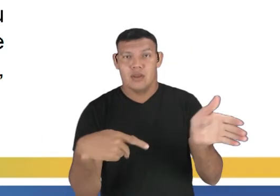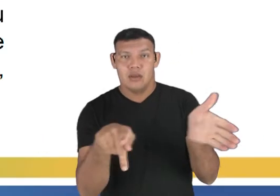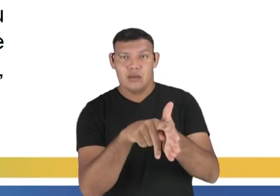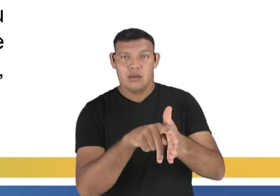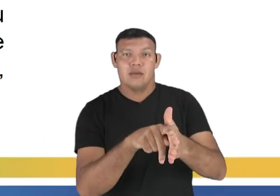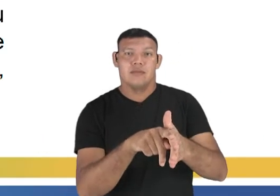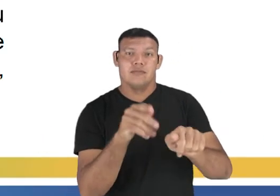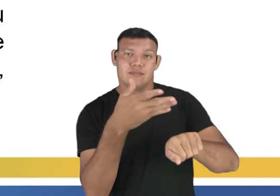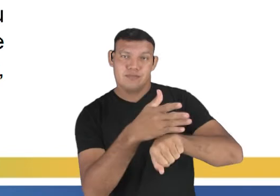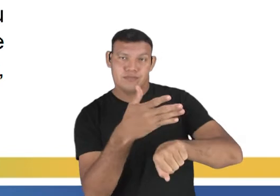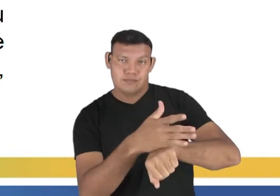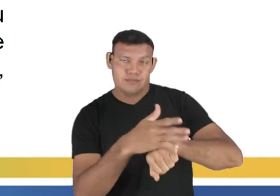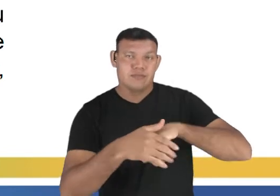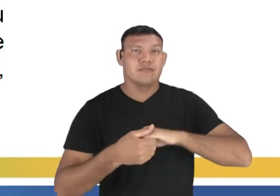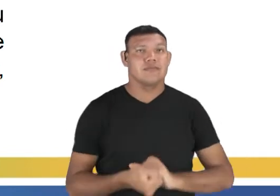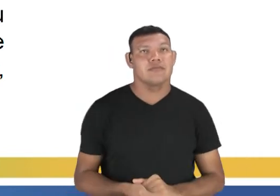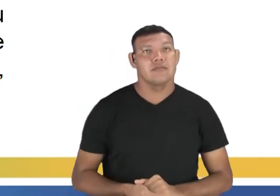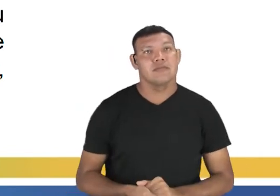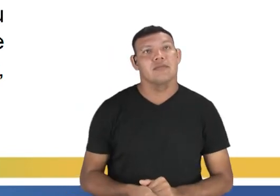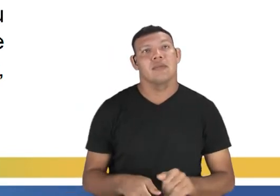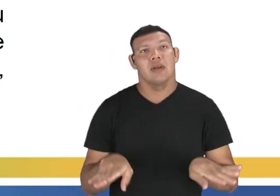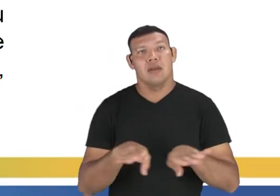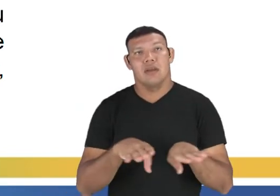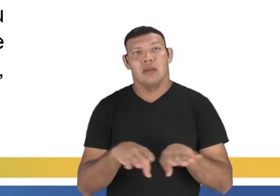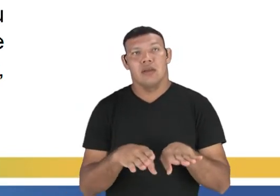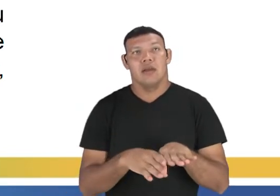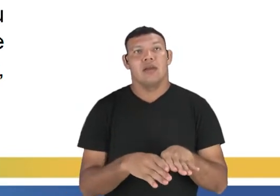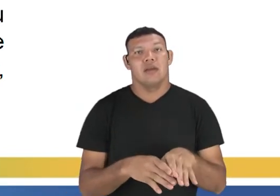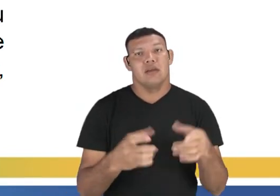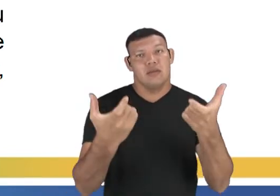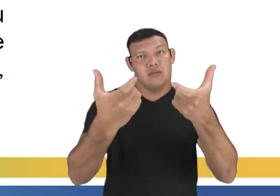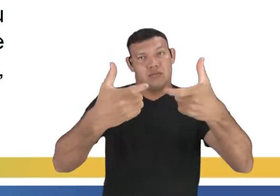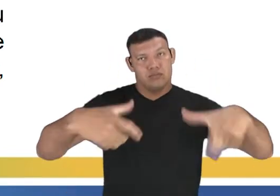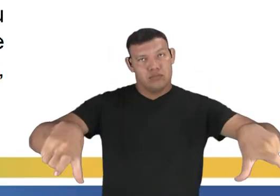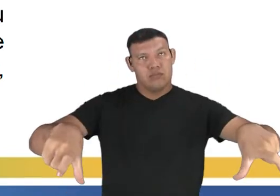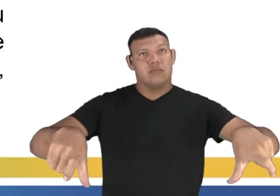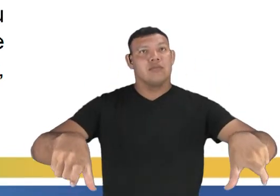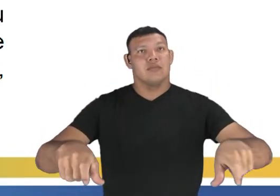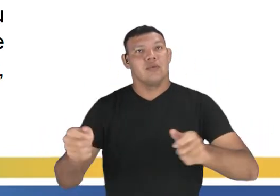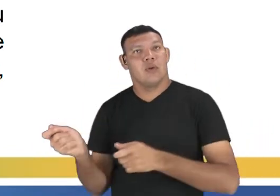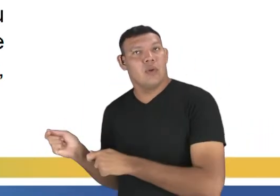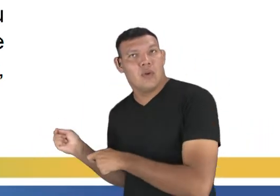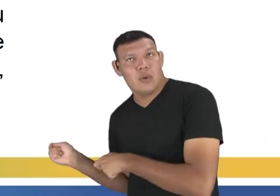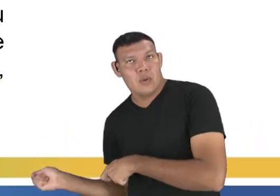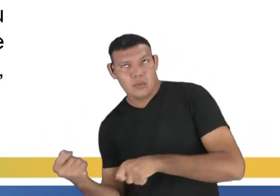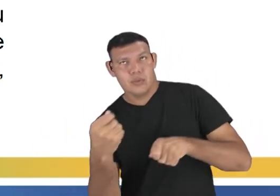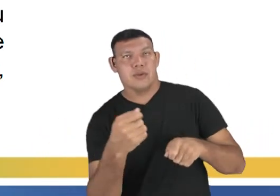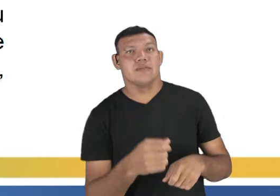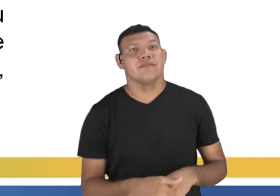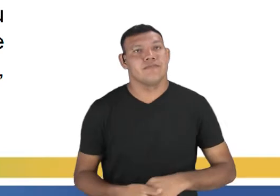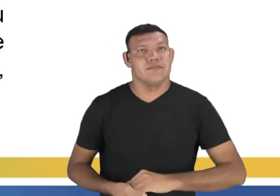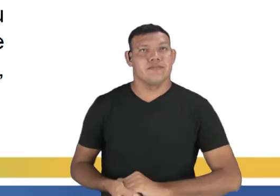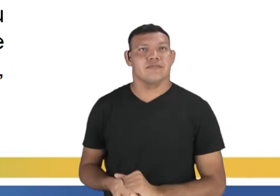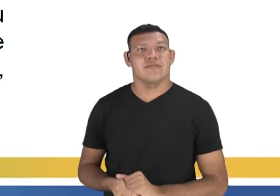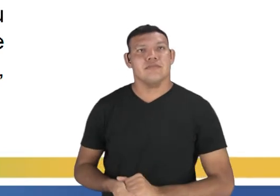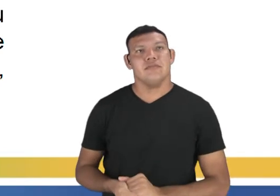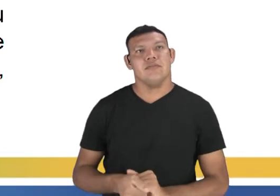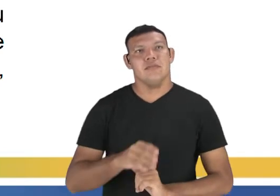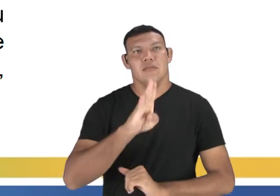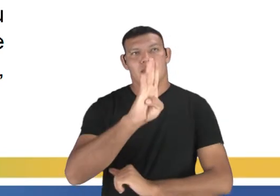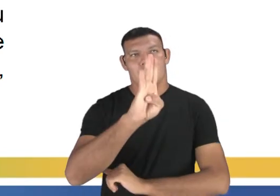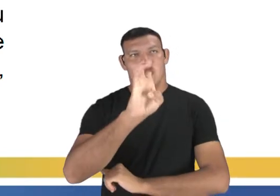esportes, nós temos esportes de campo e taco. O professor trouxe como exemplo o beisebol, o cricket e o